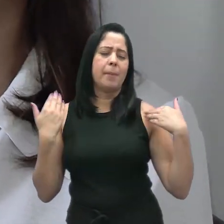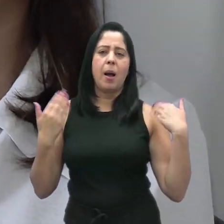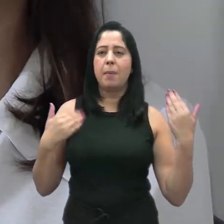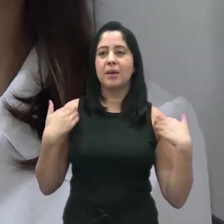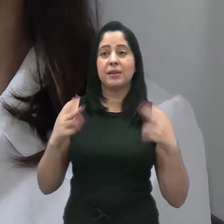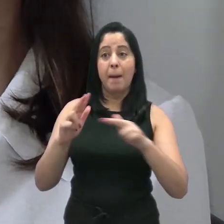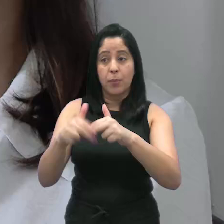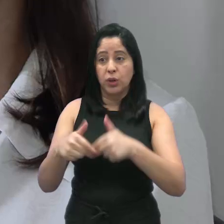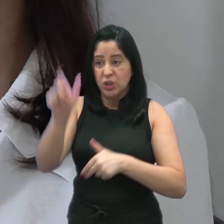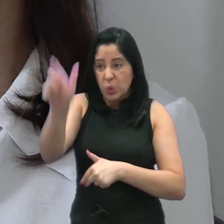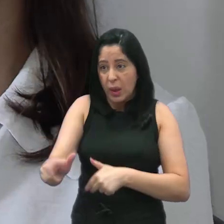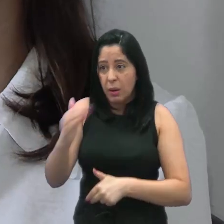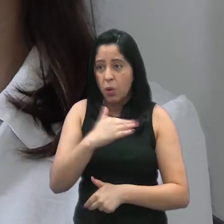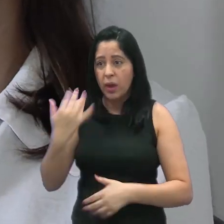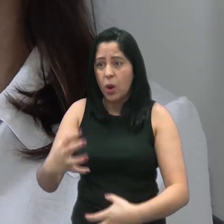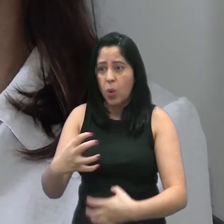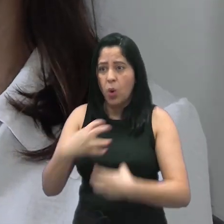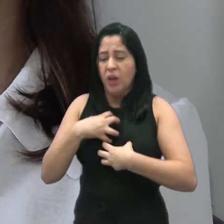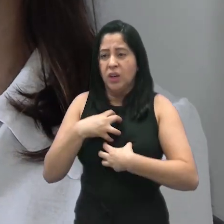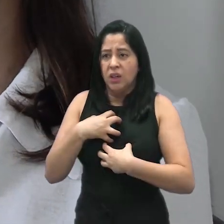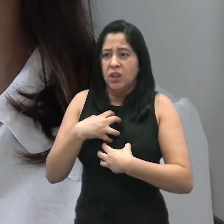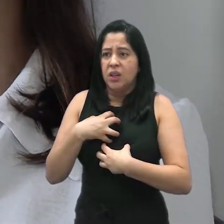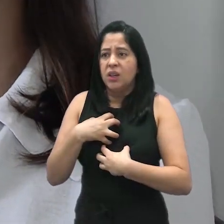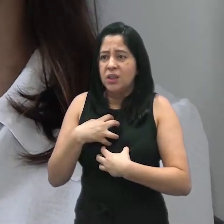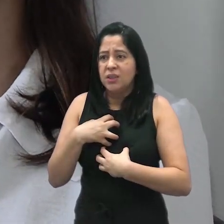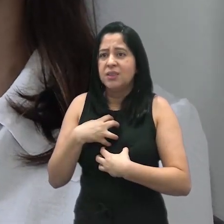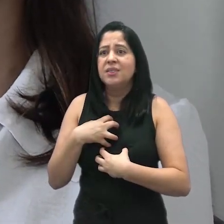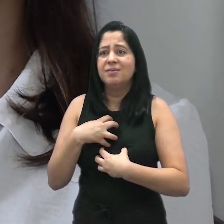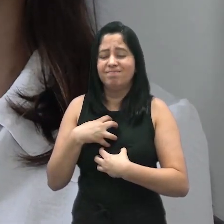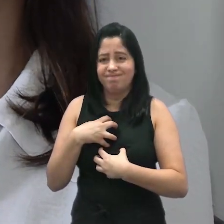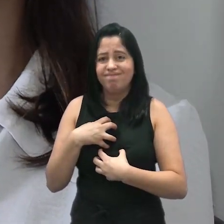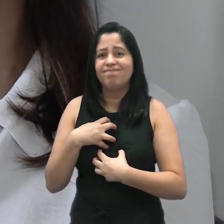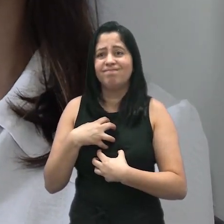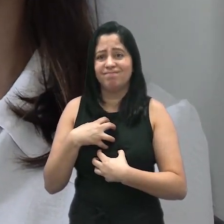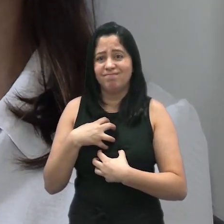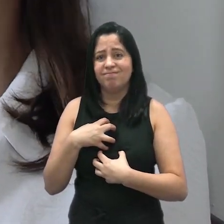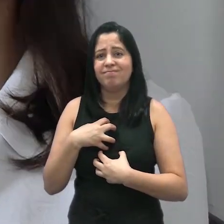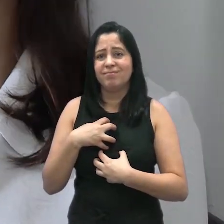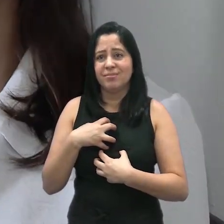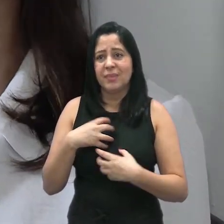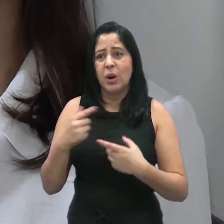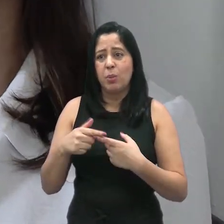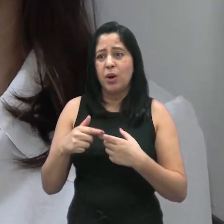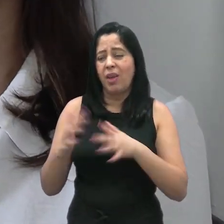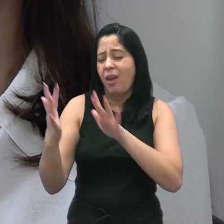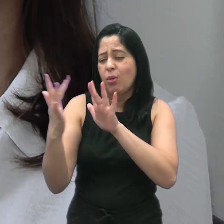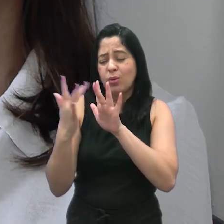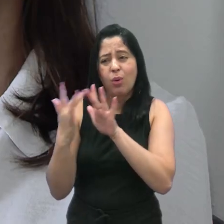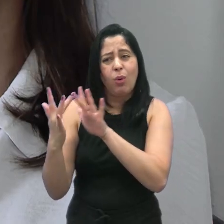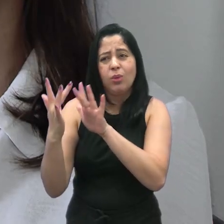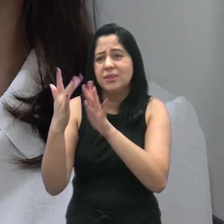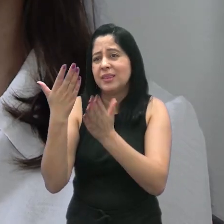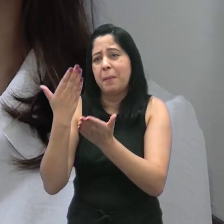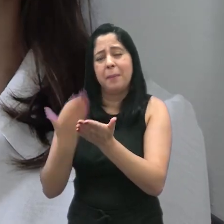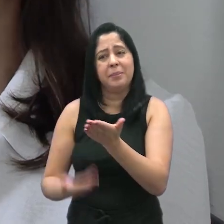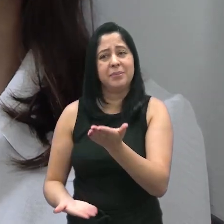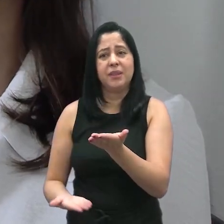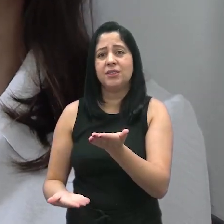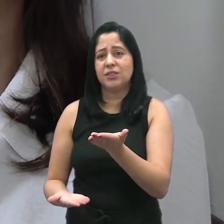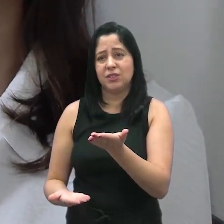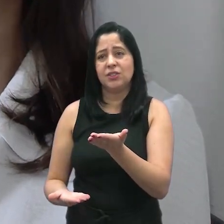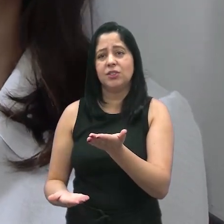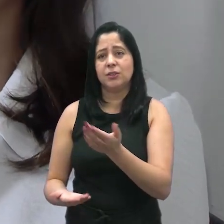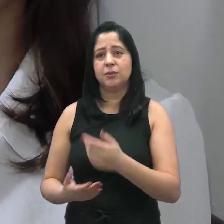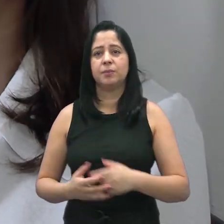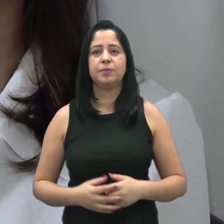então esse impacto foi grande por isso, pelo convívio, né? E a